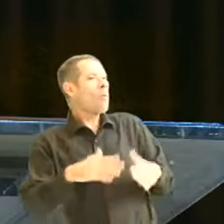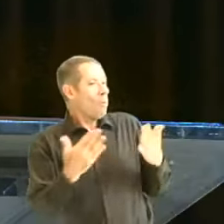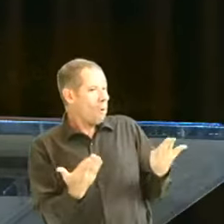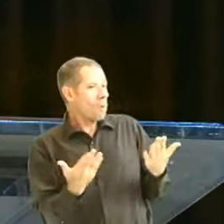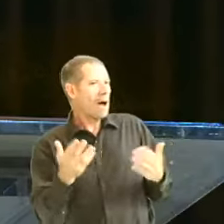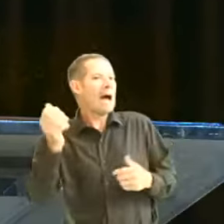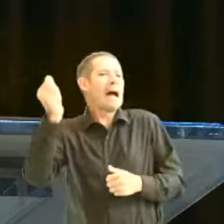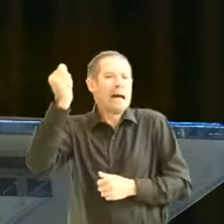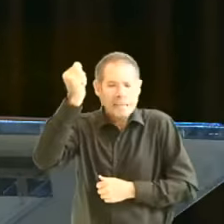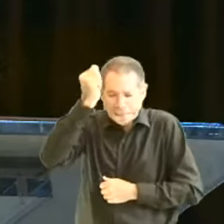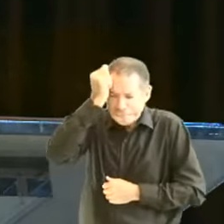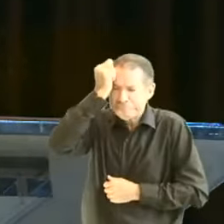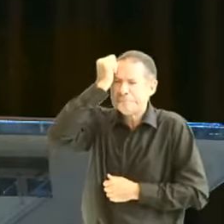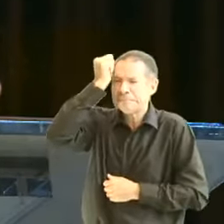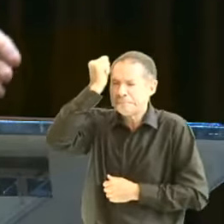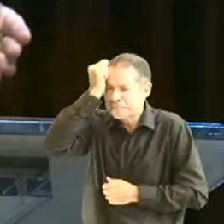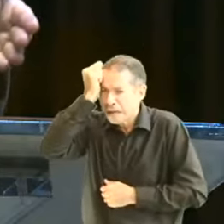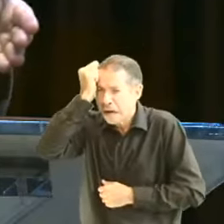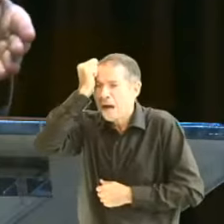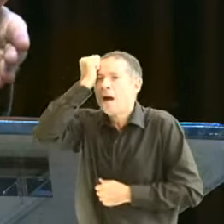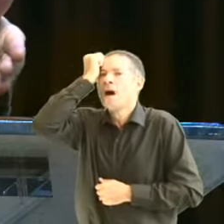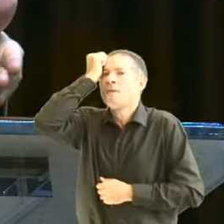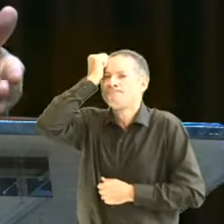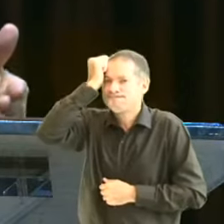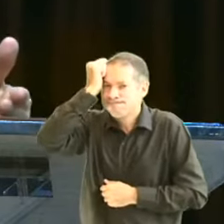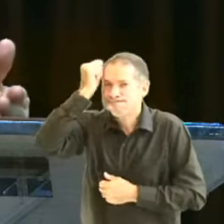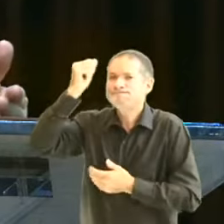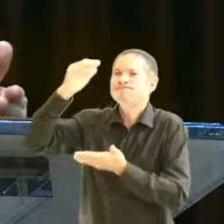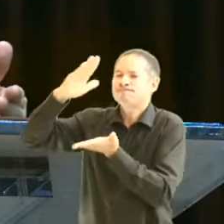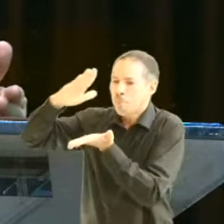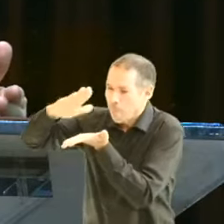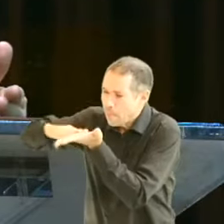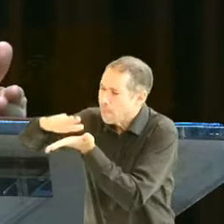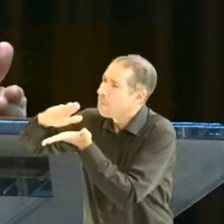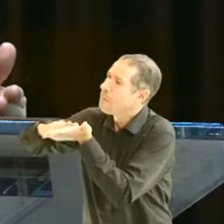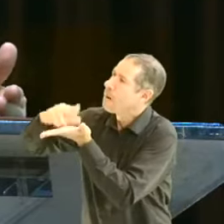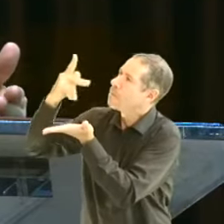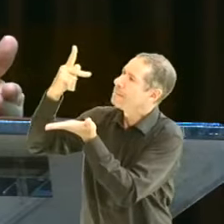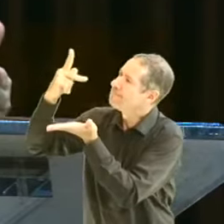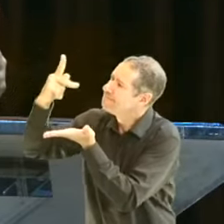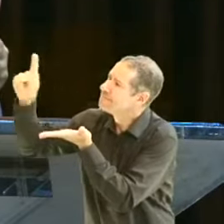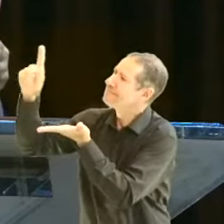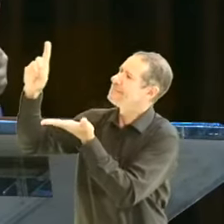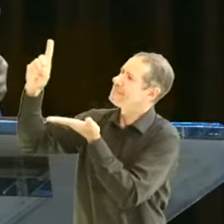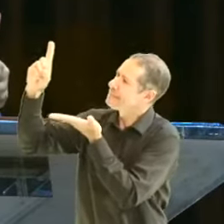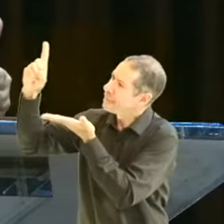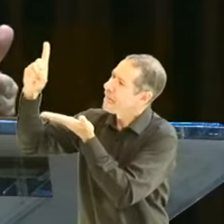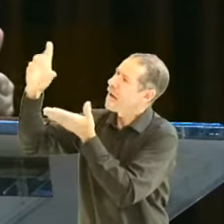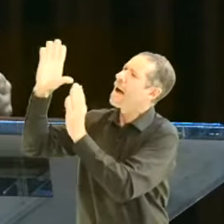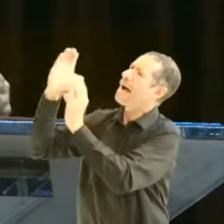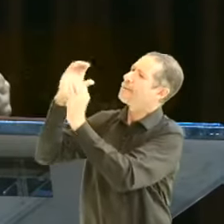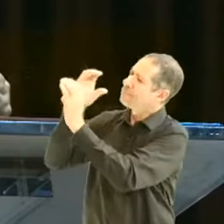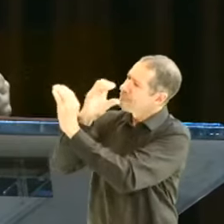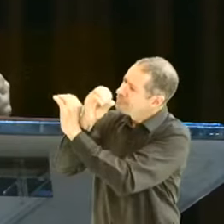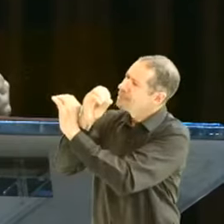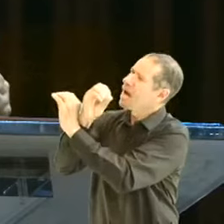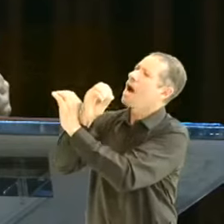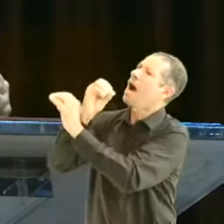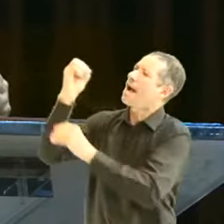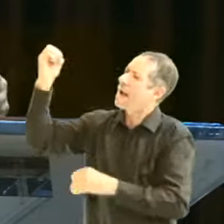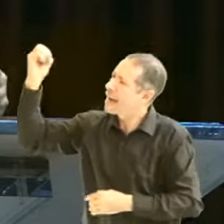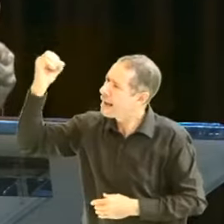se arrepende e a gente se coloca na palma da mão de Deus e confia na graça